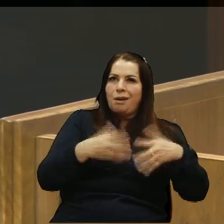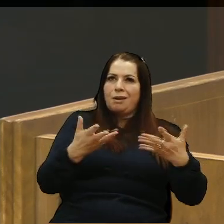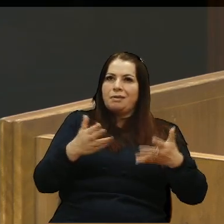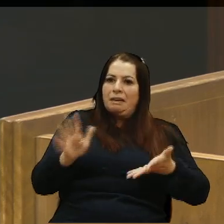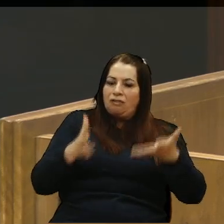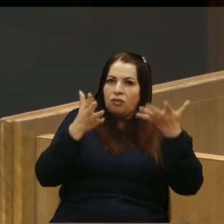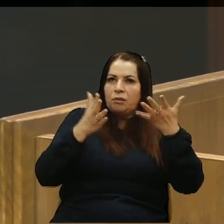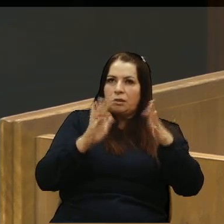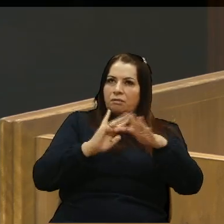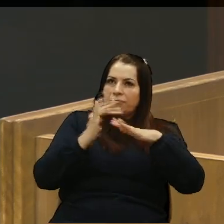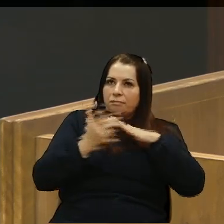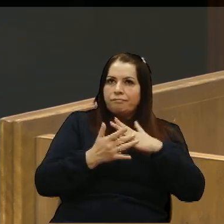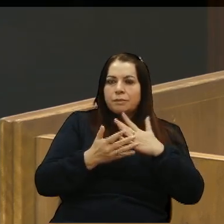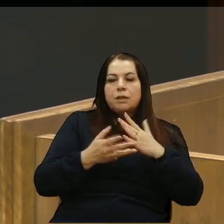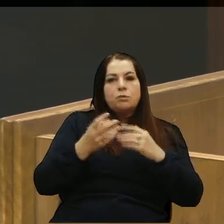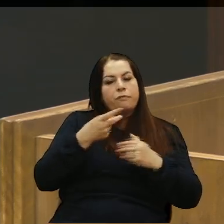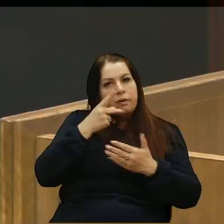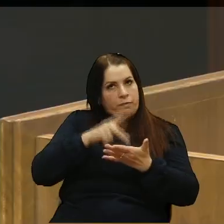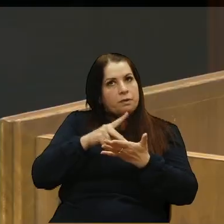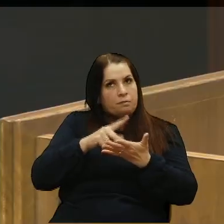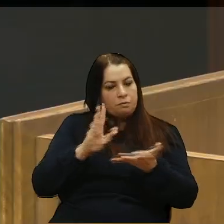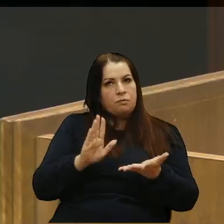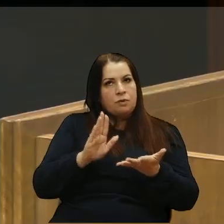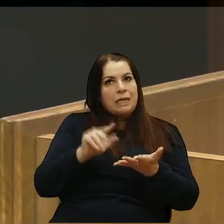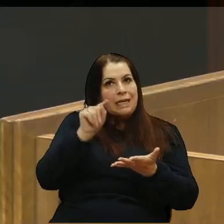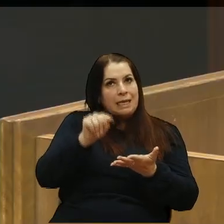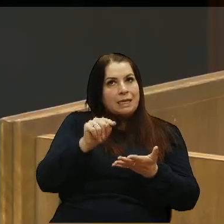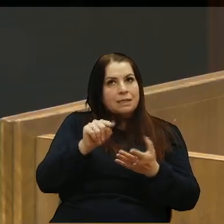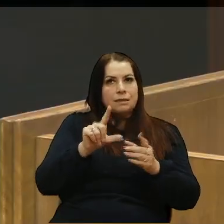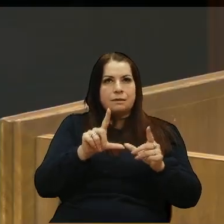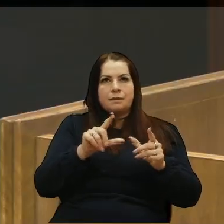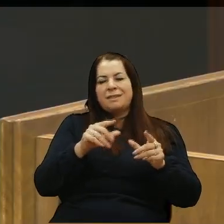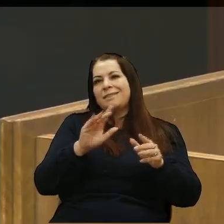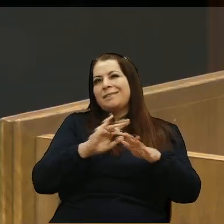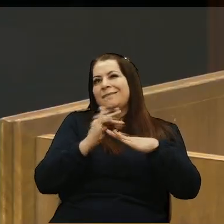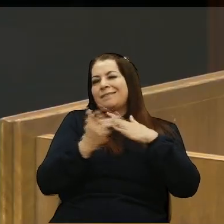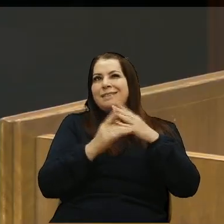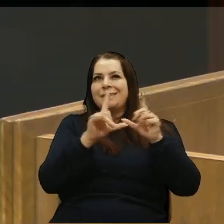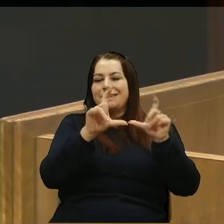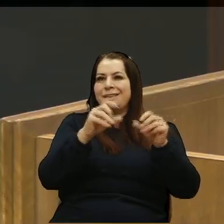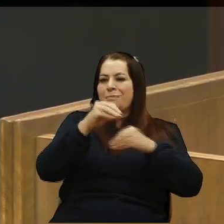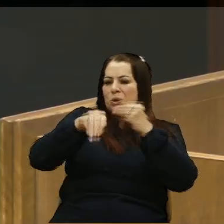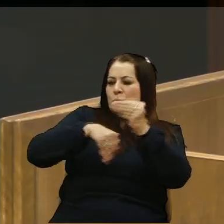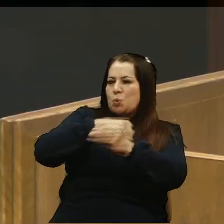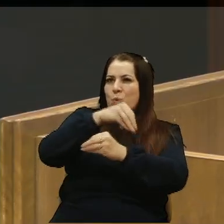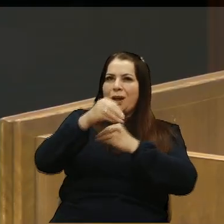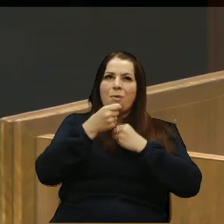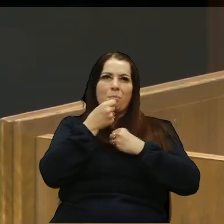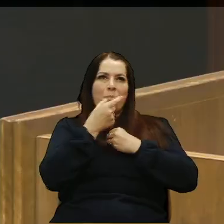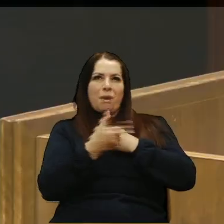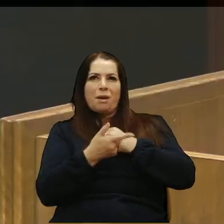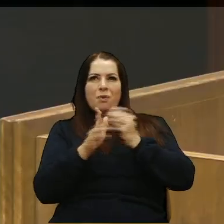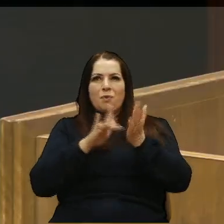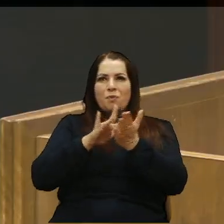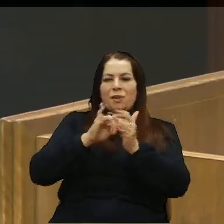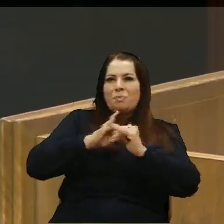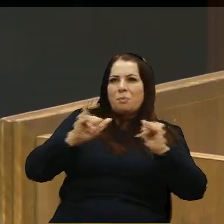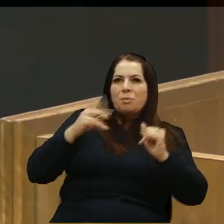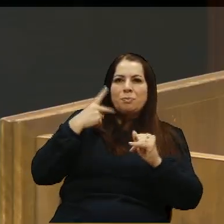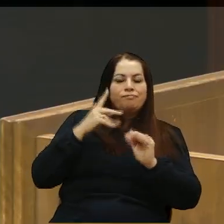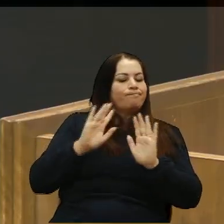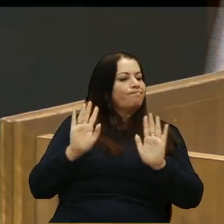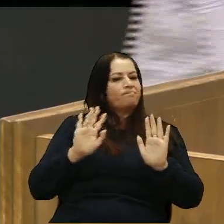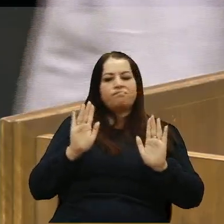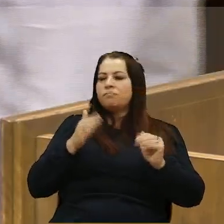nas suas páginas. E eu, sendo bem sério para vocês, essas páginas que tentam misturar o humor com fake news política, eu